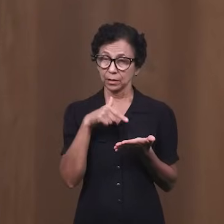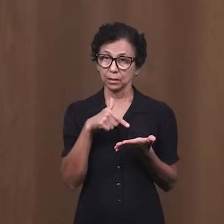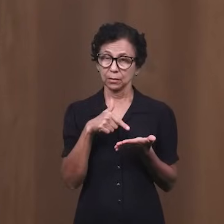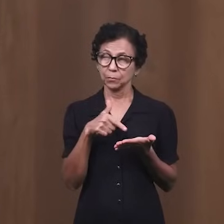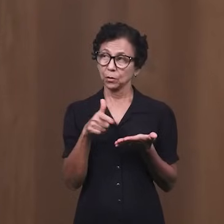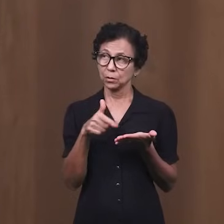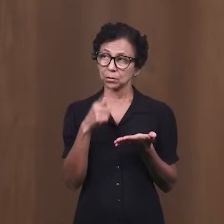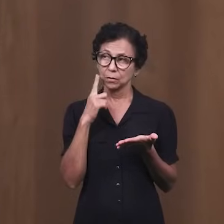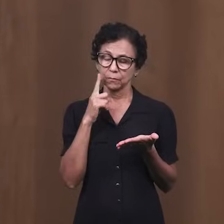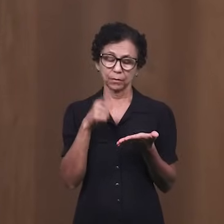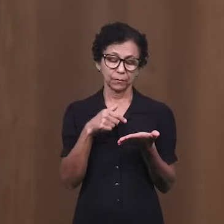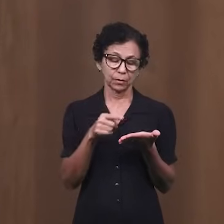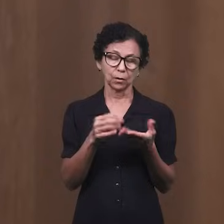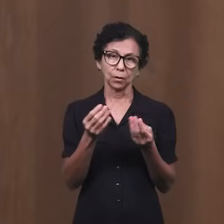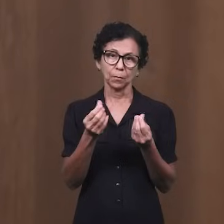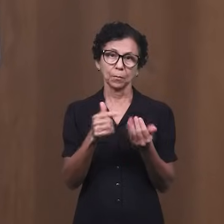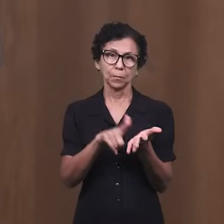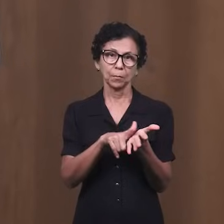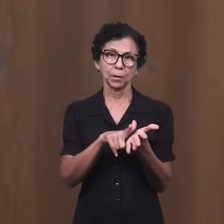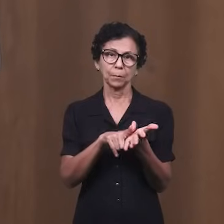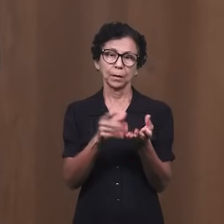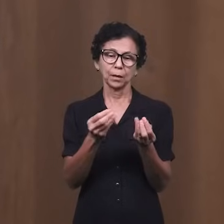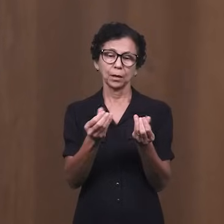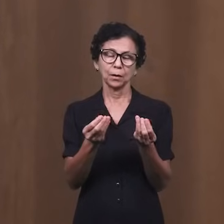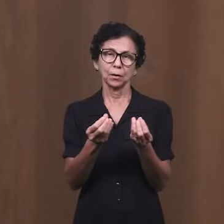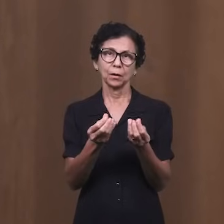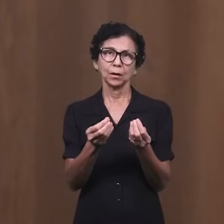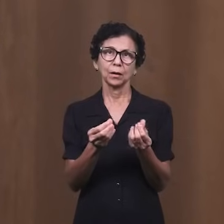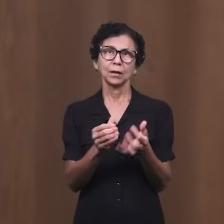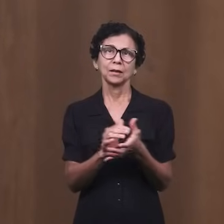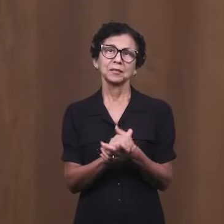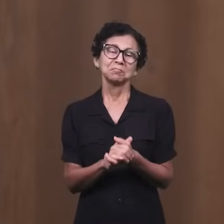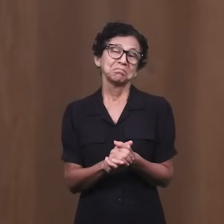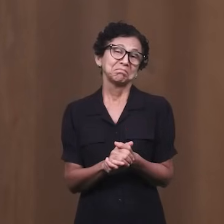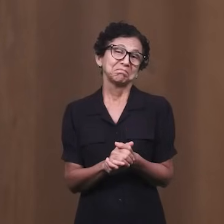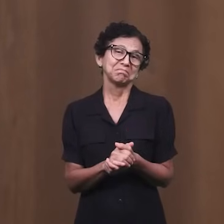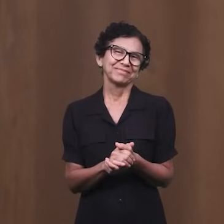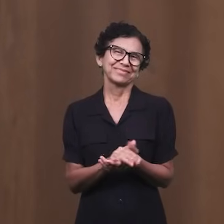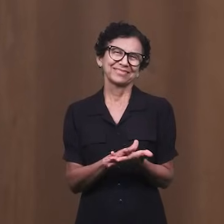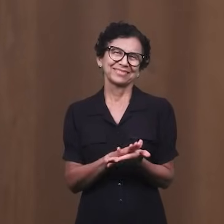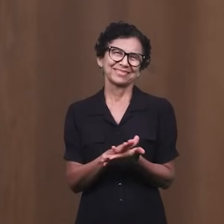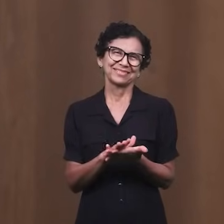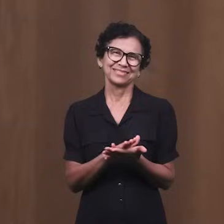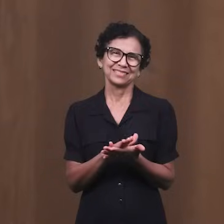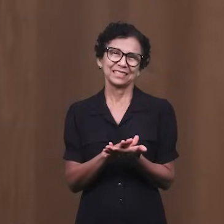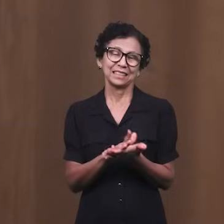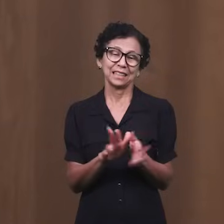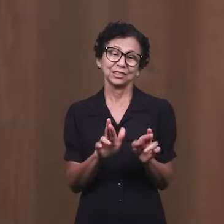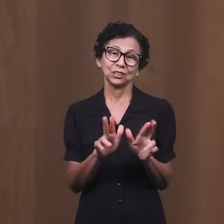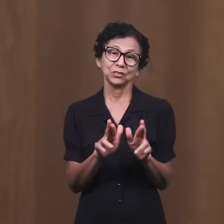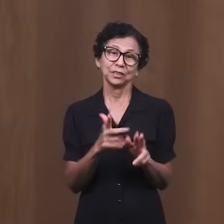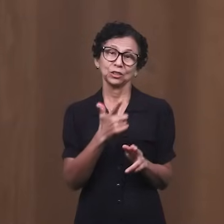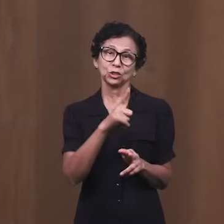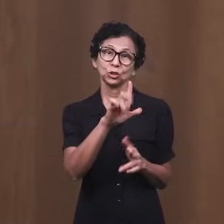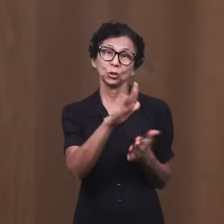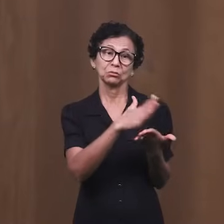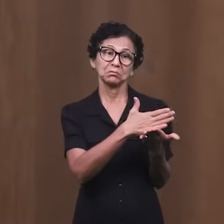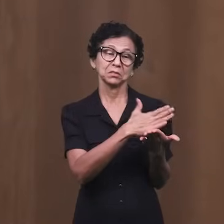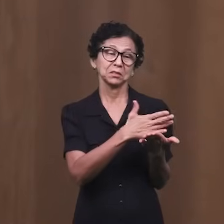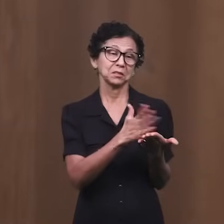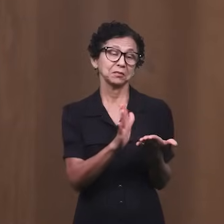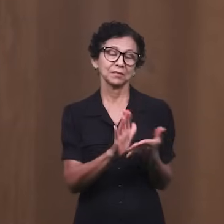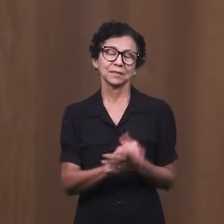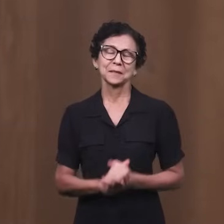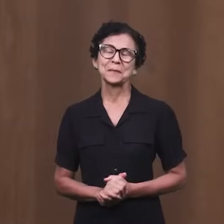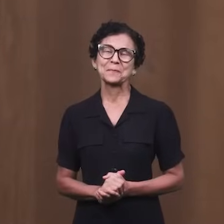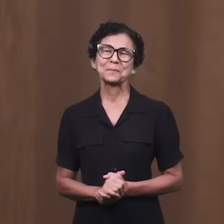conferir se depois alguém quiser pegar aqui vai ver que é de papel que não tem assim nada de diferente para outros livros